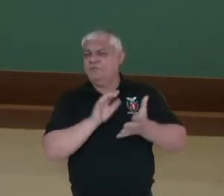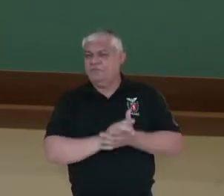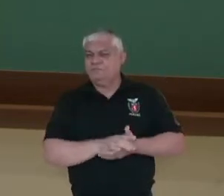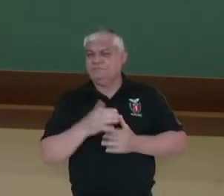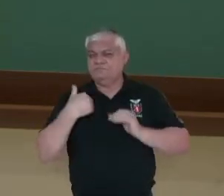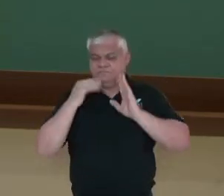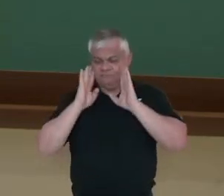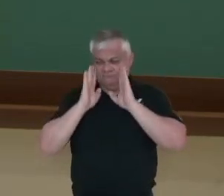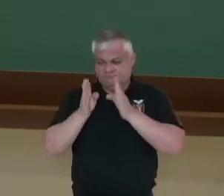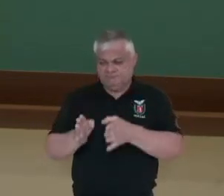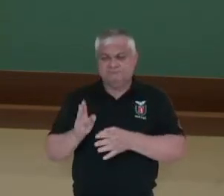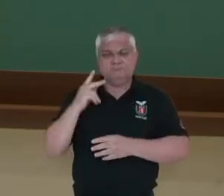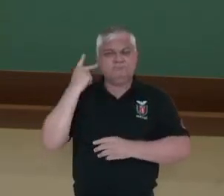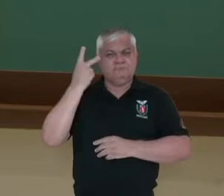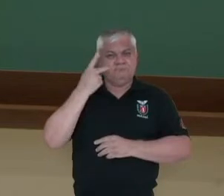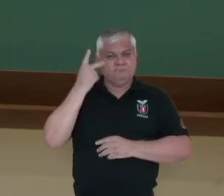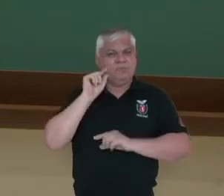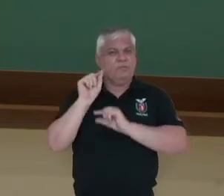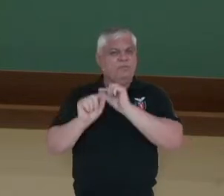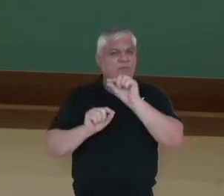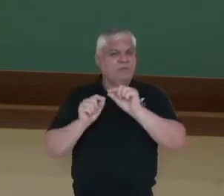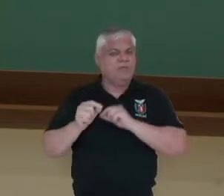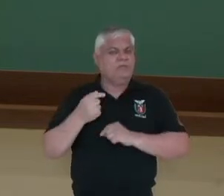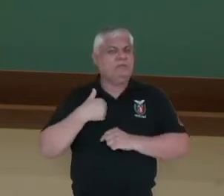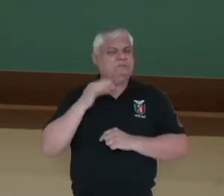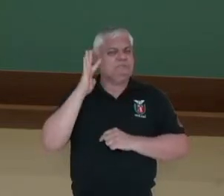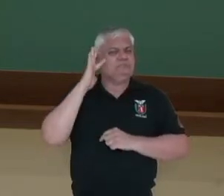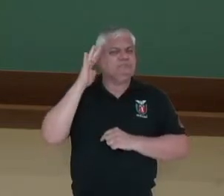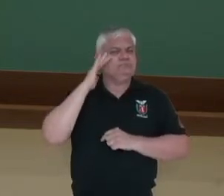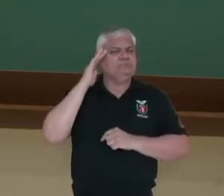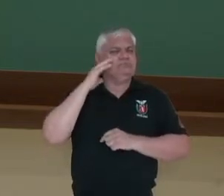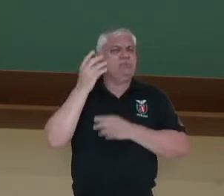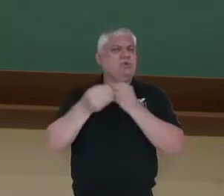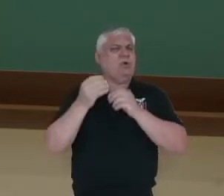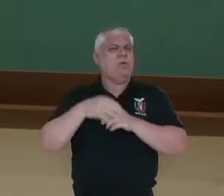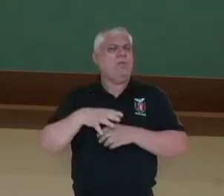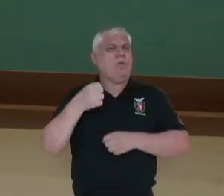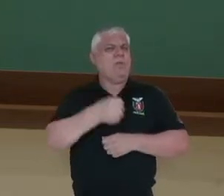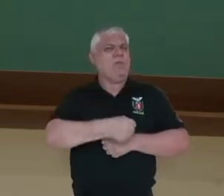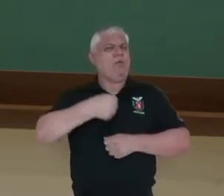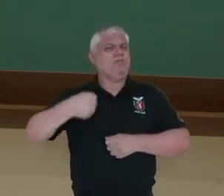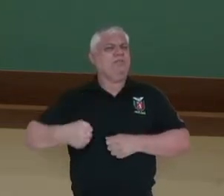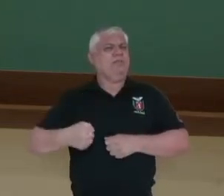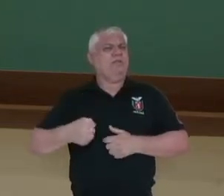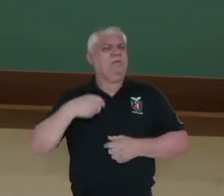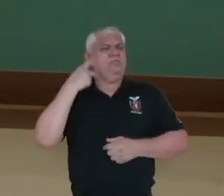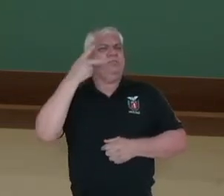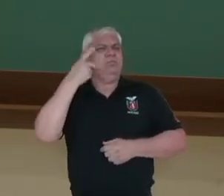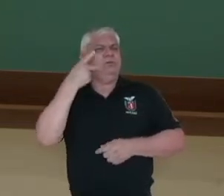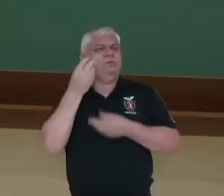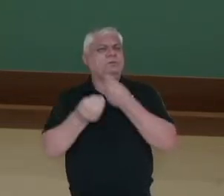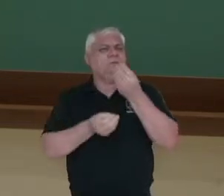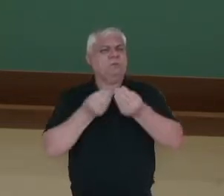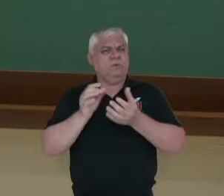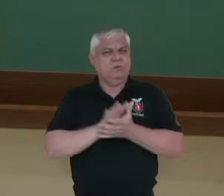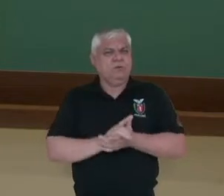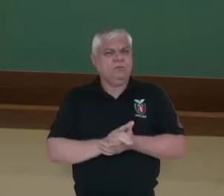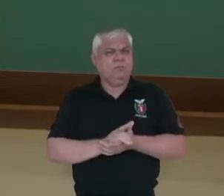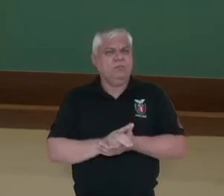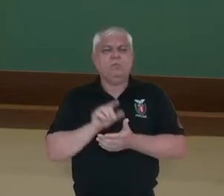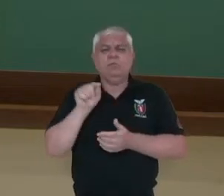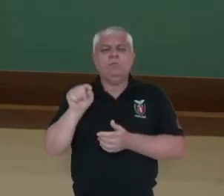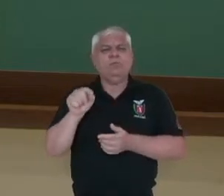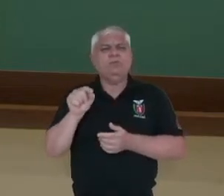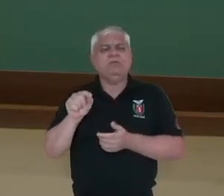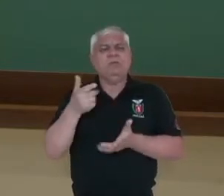política é justamente pensar sobre o poder político, o exercício do poder político, o que